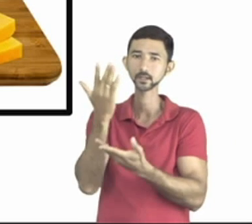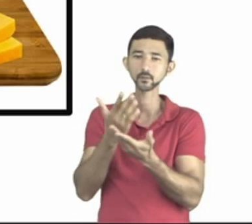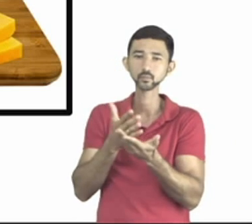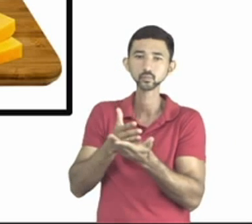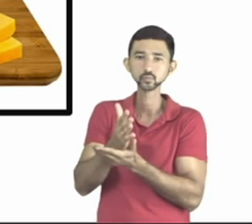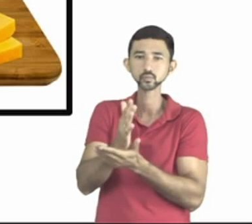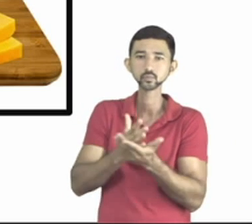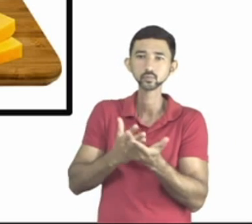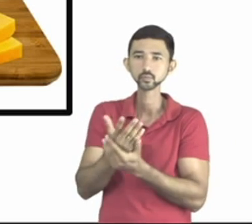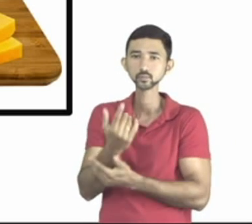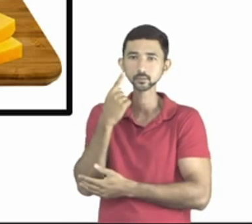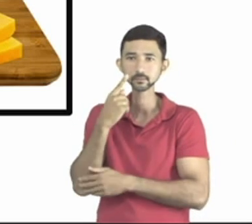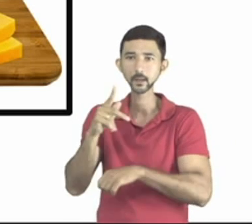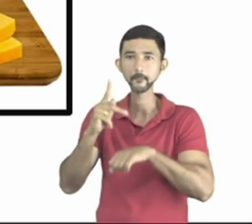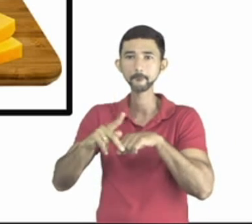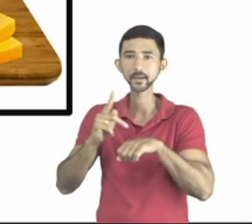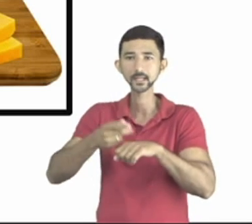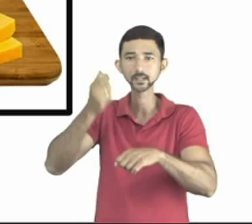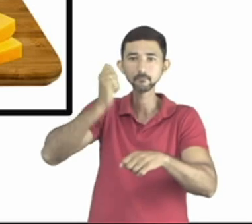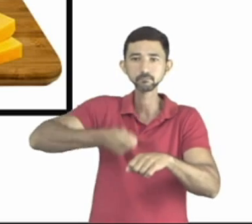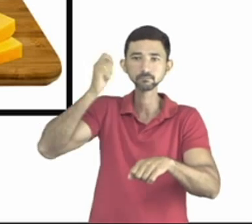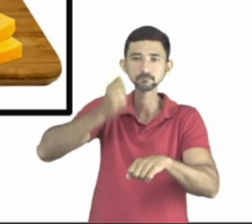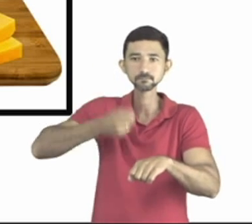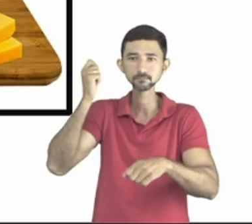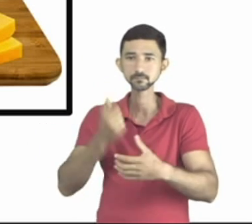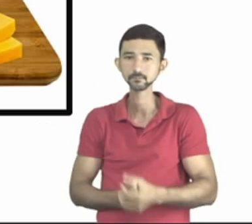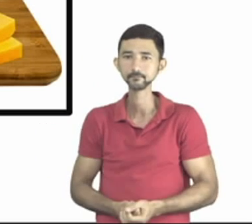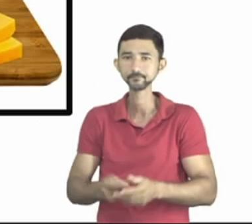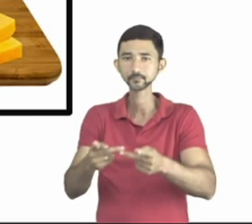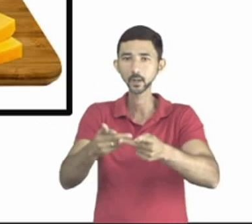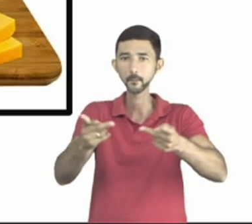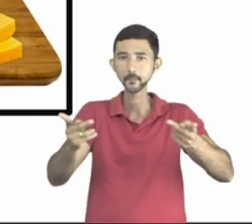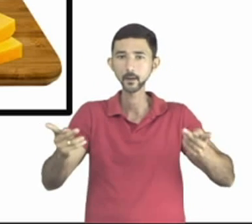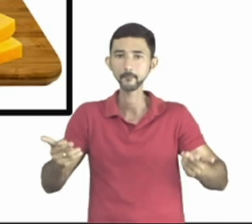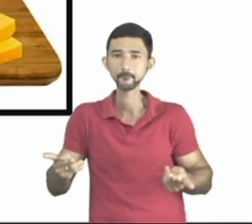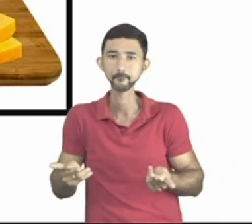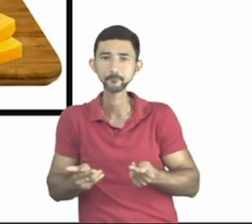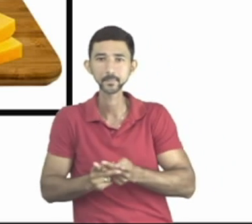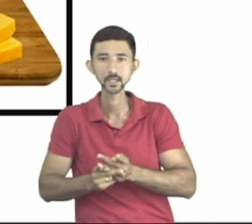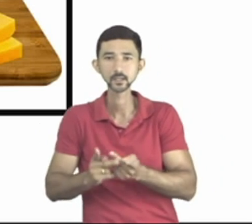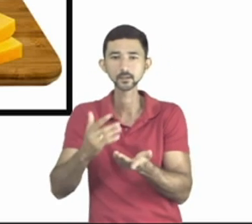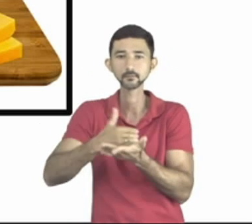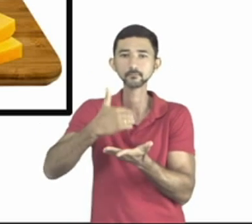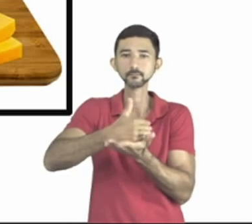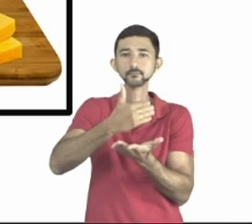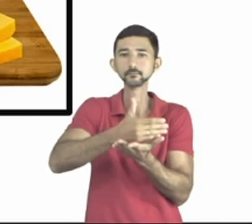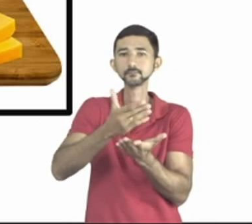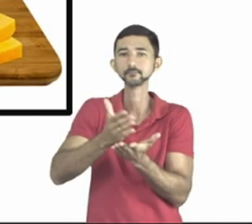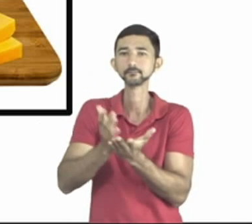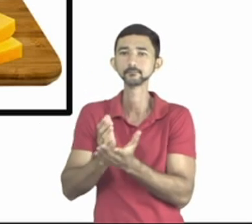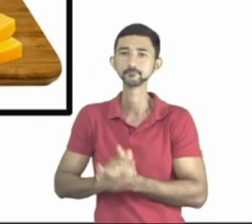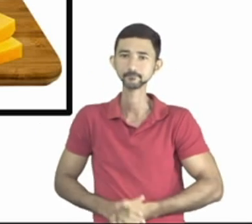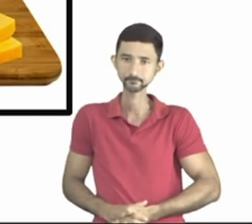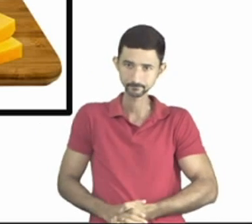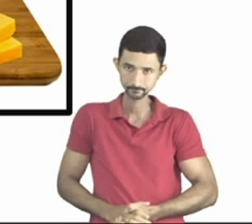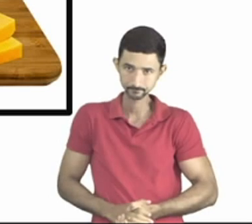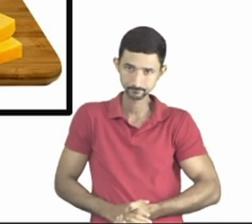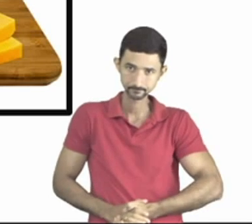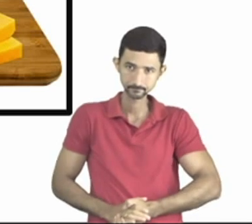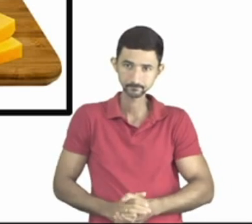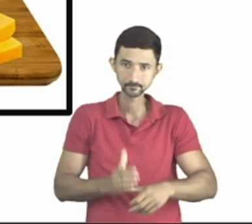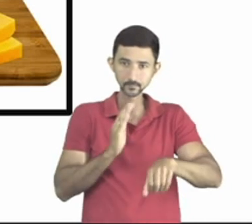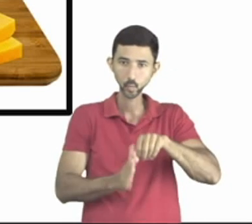uma pedra sendo quebrada por um martelo, uma pizza que você separa ela em várias partes,